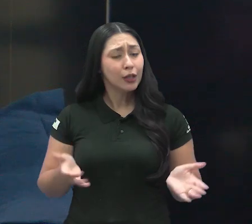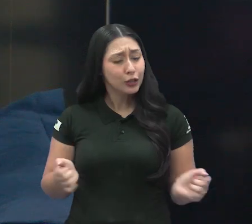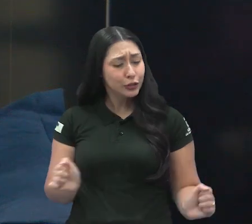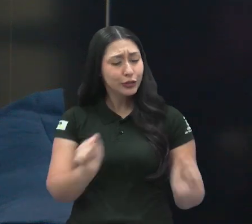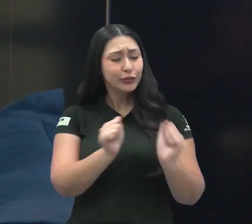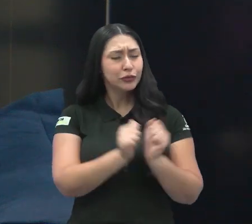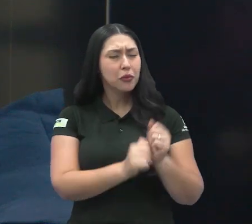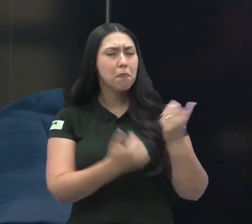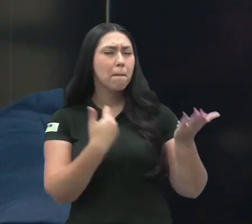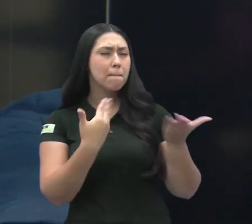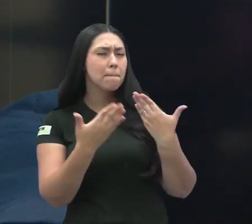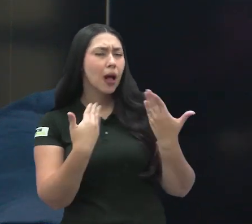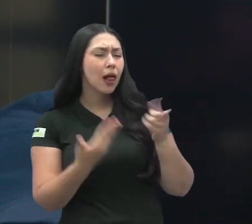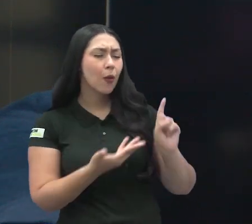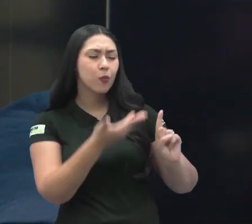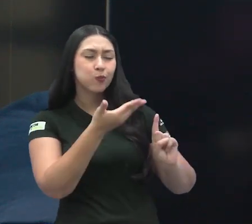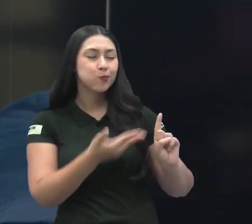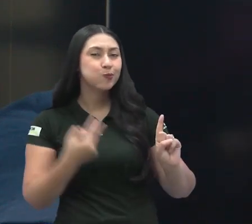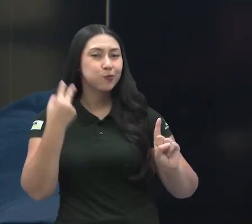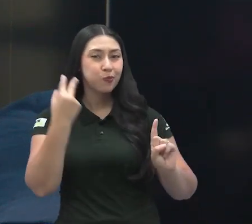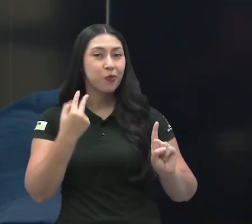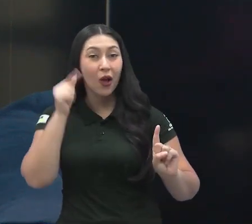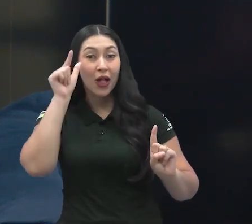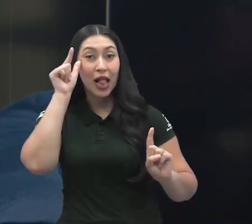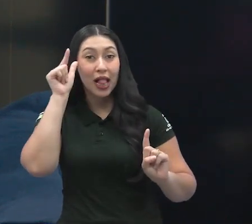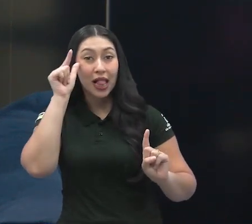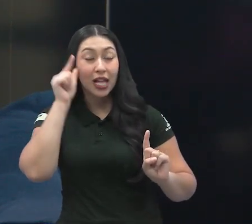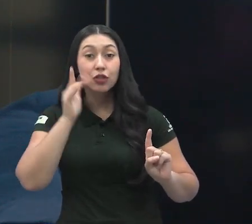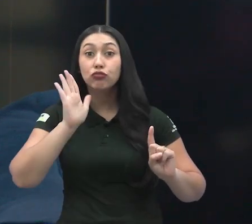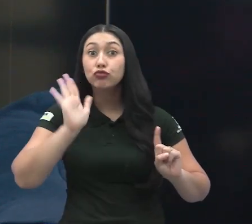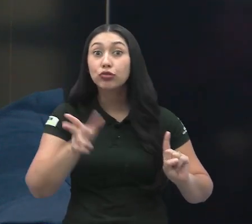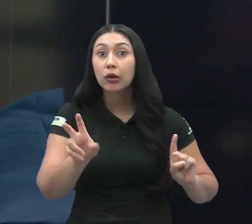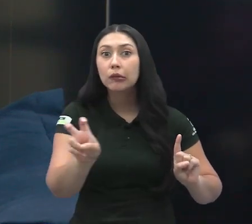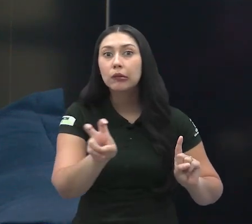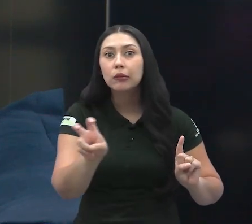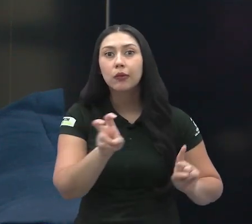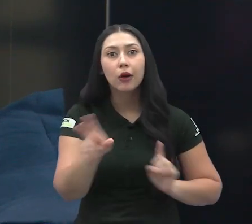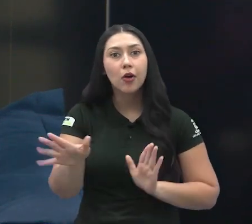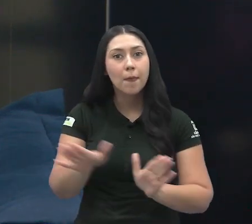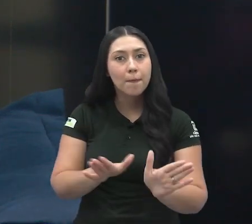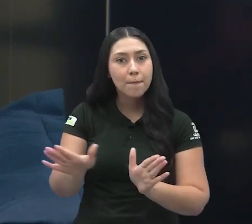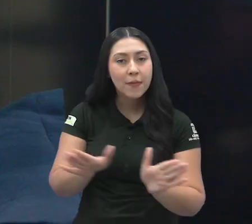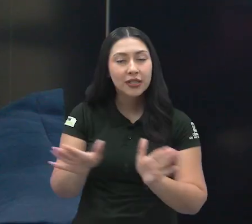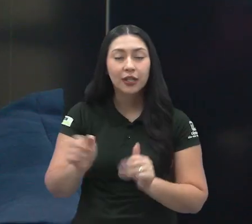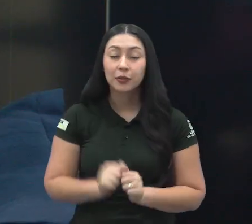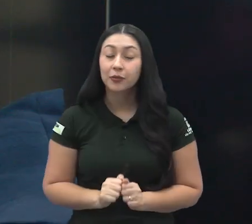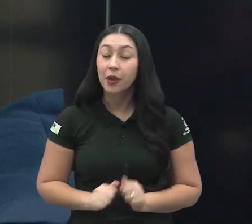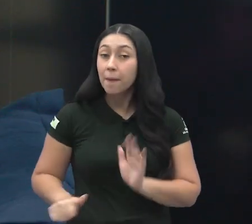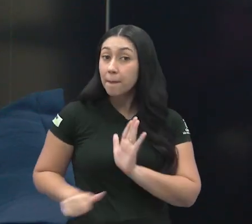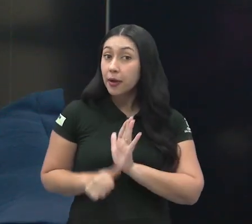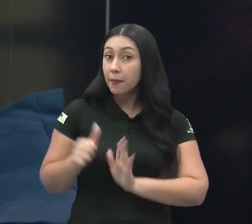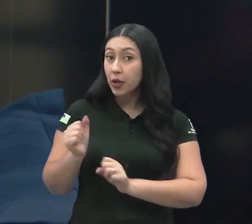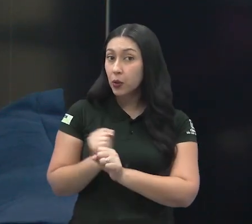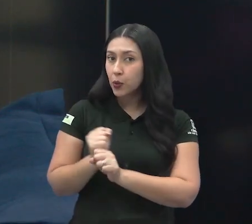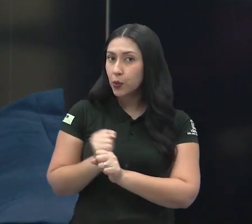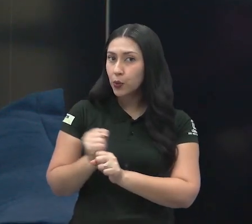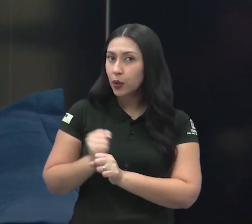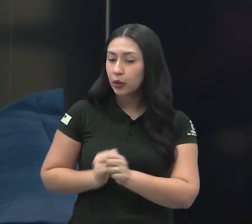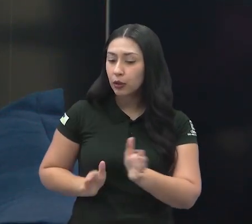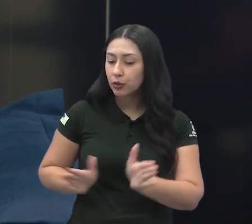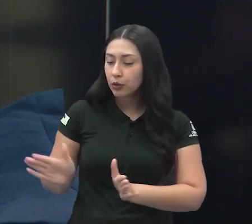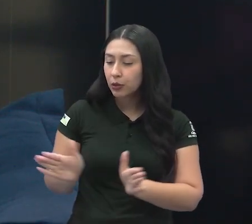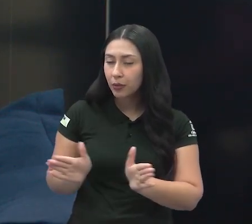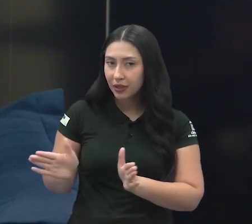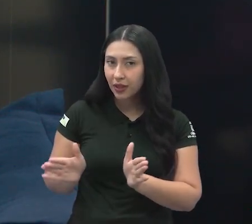e iremos conversar com o vereador Lino Bispo, que está em seu 5º mandato. No primeiro ano dessa nova legislatura,